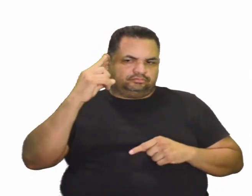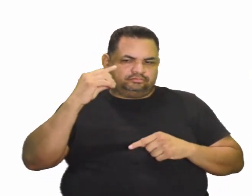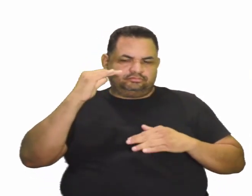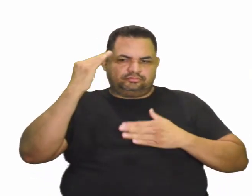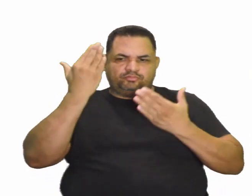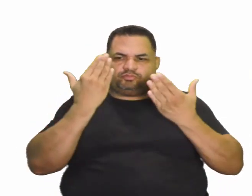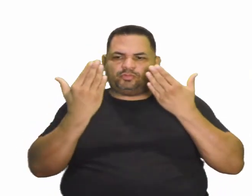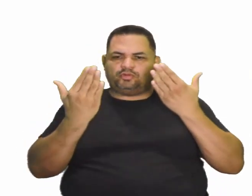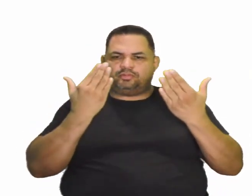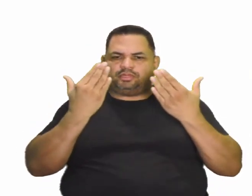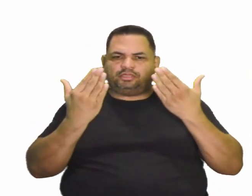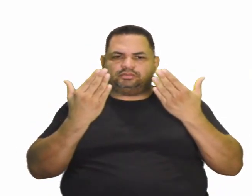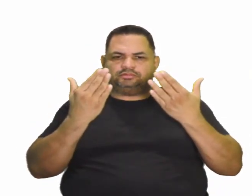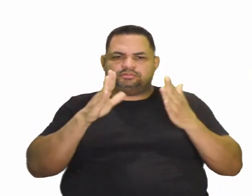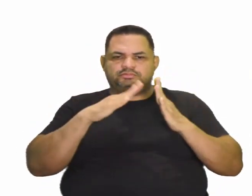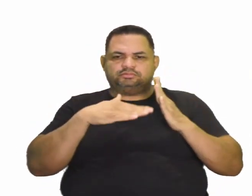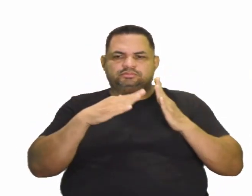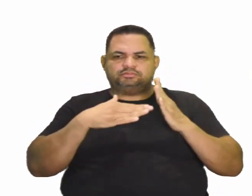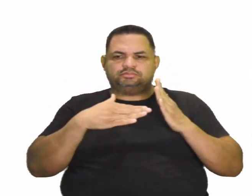dessa